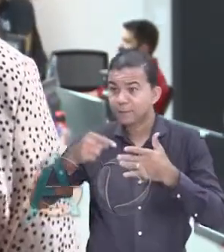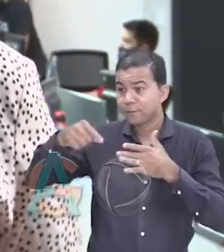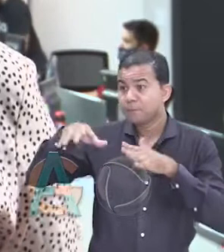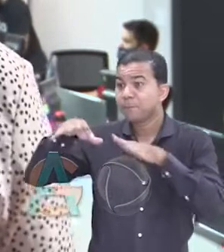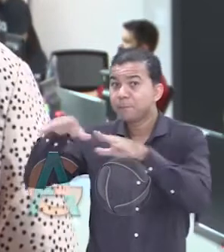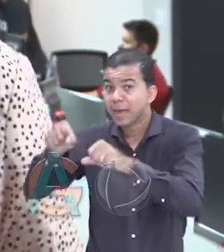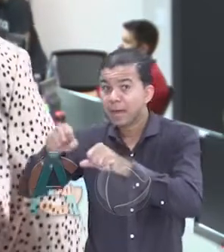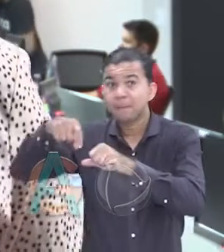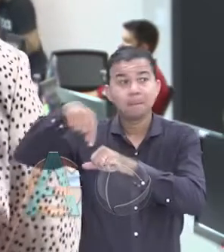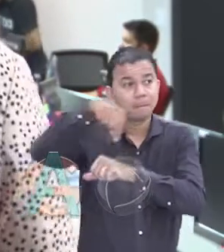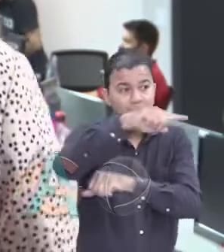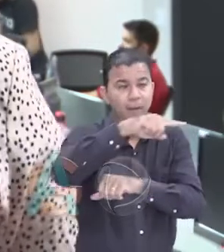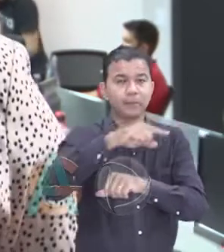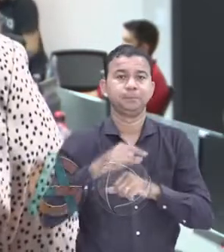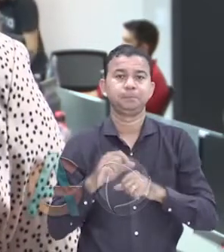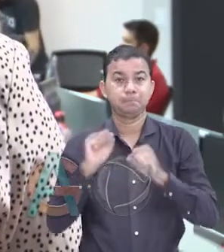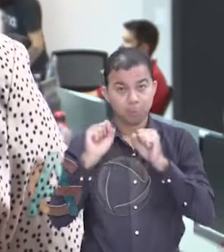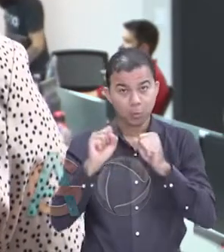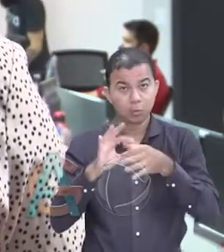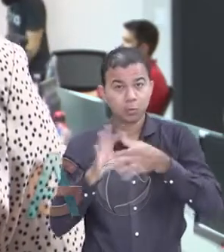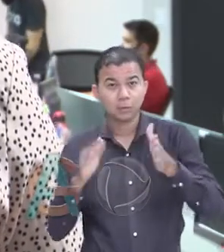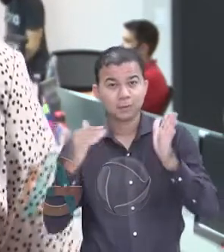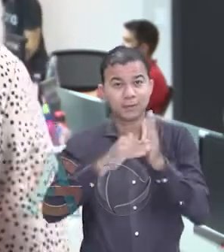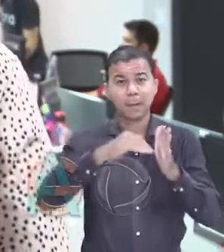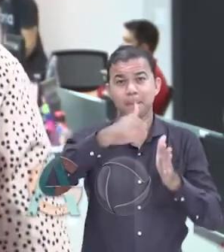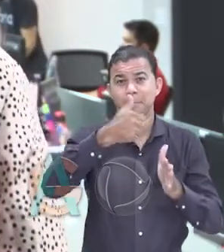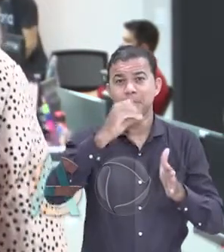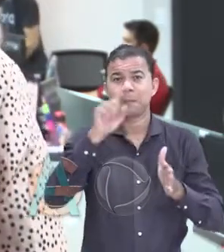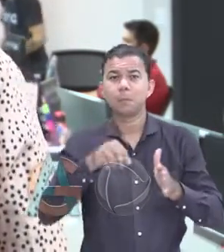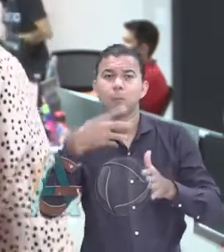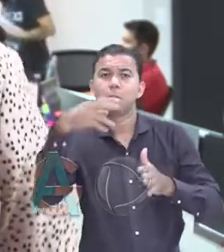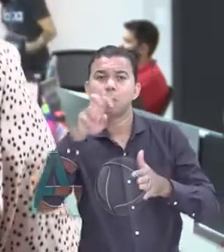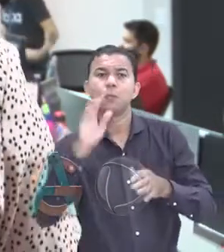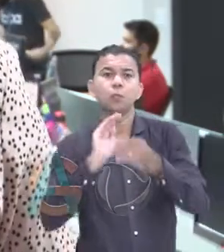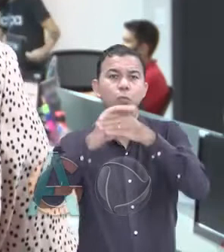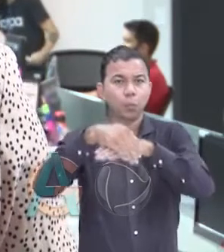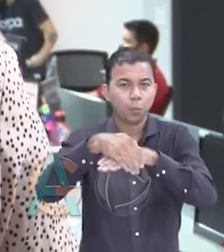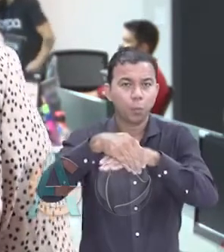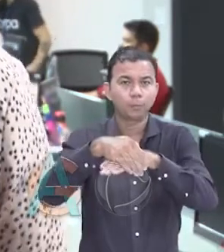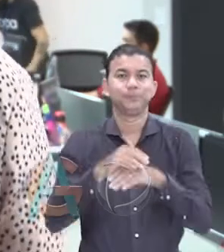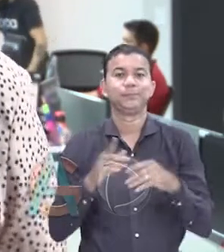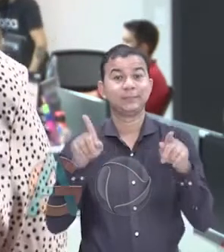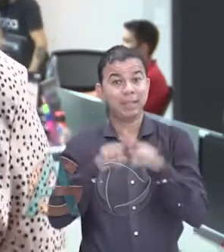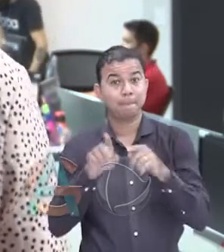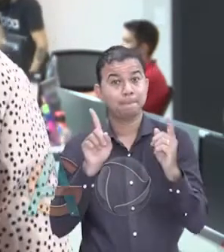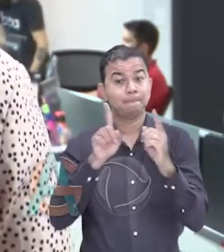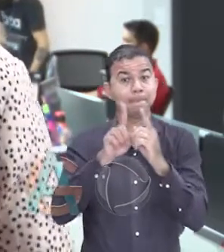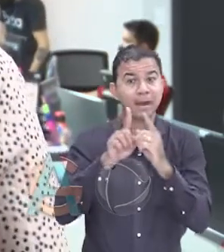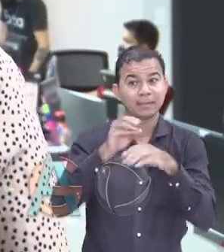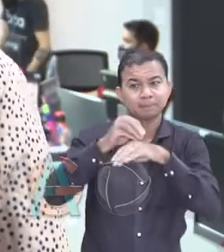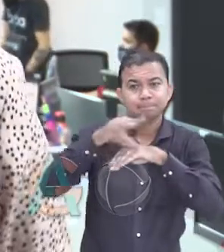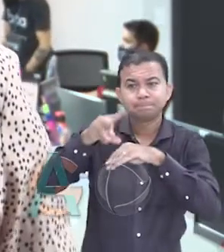na modalidade pegue-leve e drive-thru, que poderá funcionar até as 10h45 da noite. Os serviços de